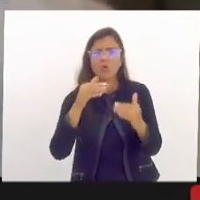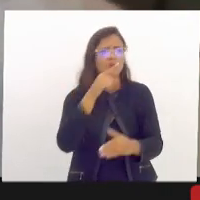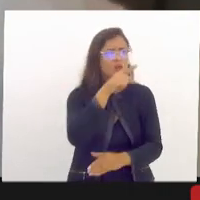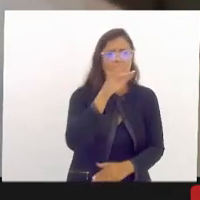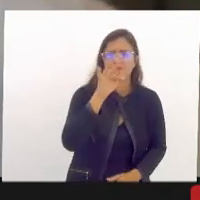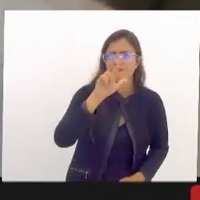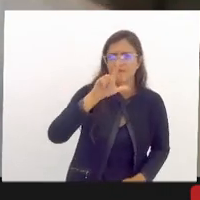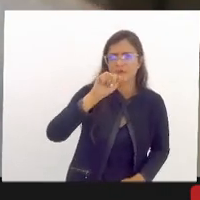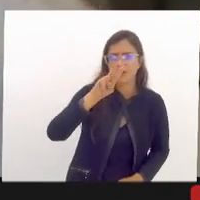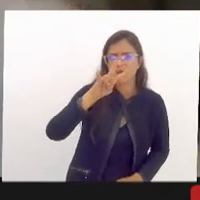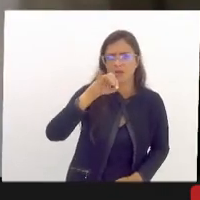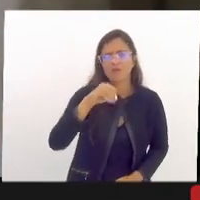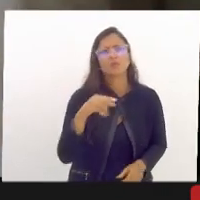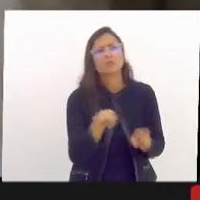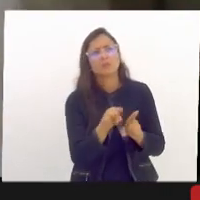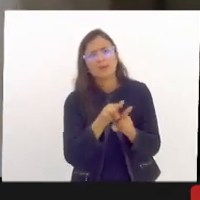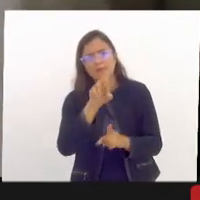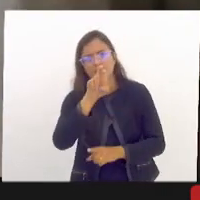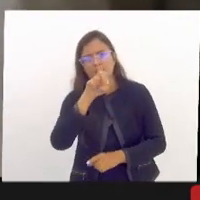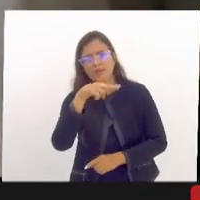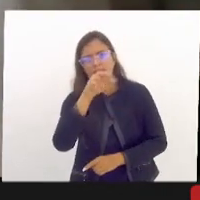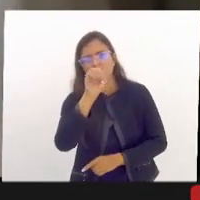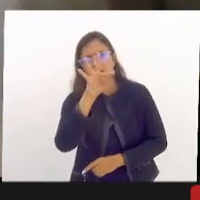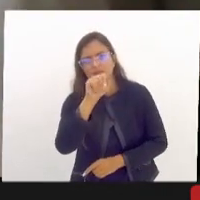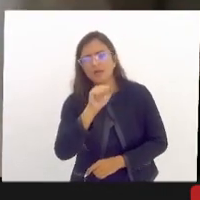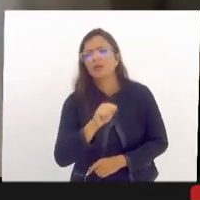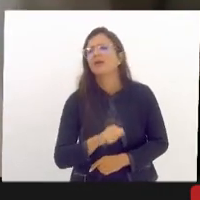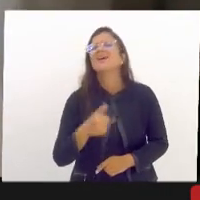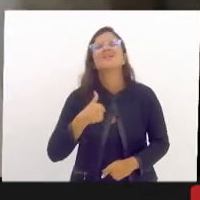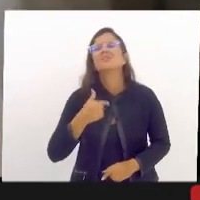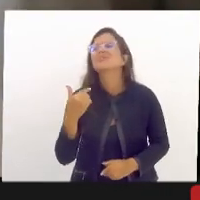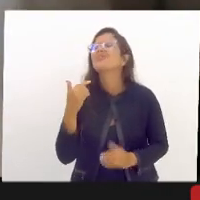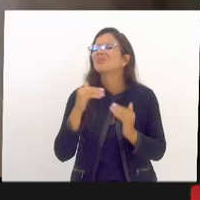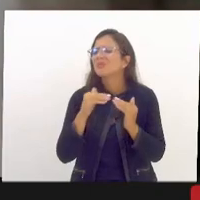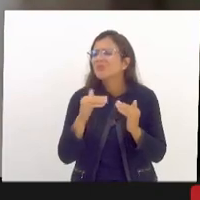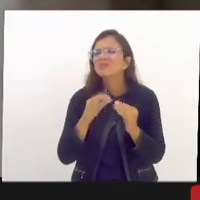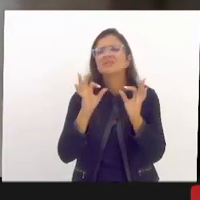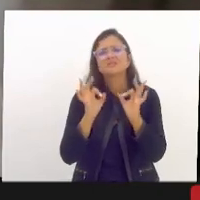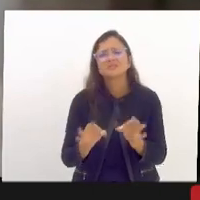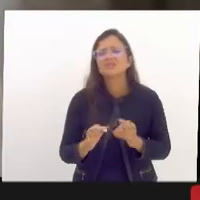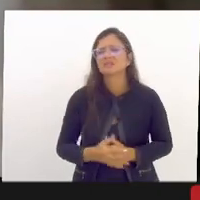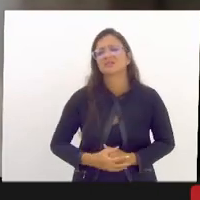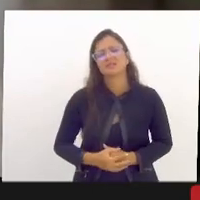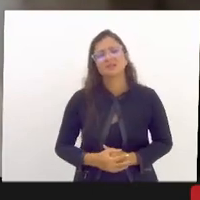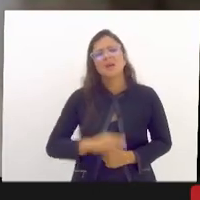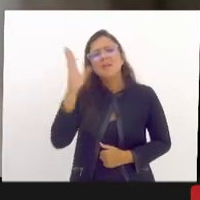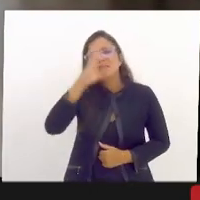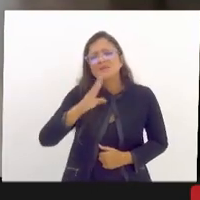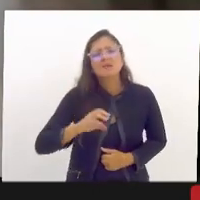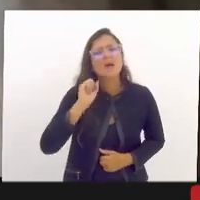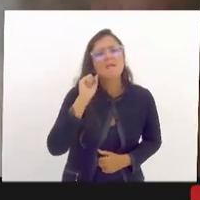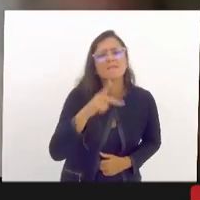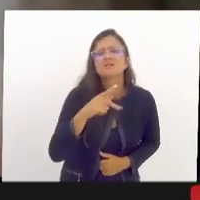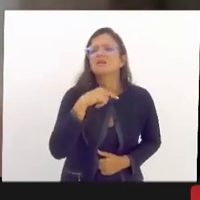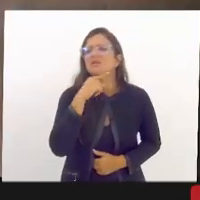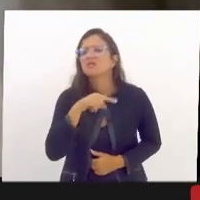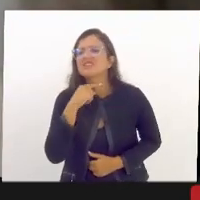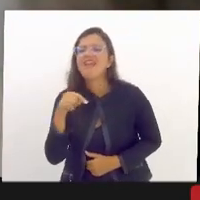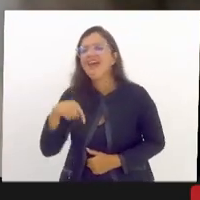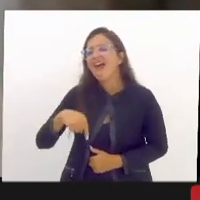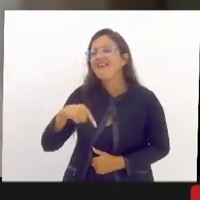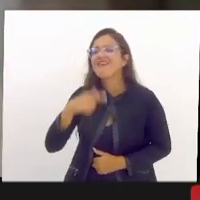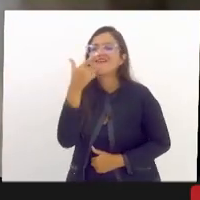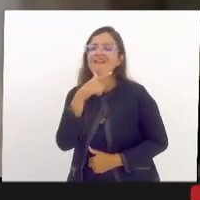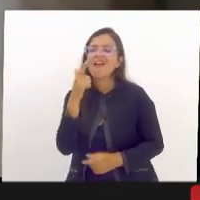Serafini, pela Renata Souza. É inadequado, os brasileiros não conseguem se aposentar. E aqui a gente vai criar